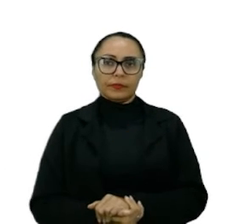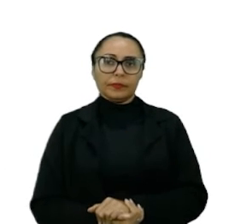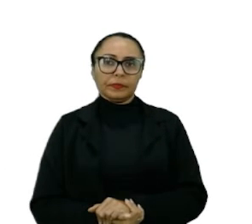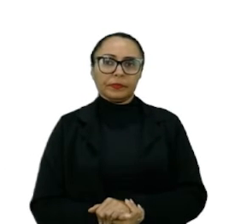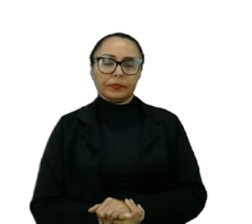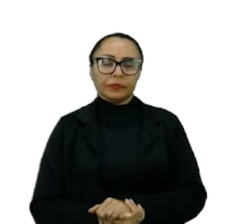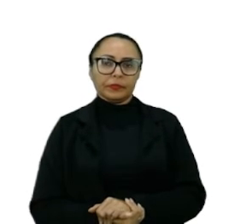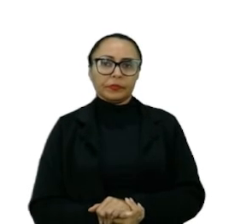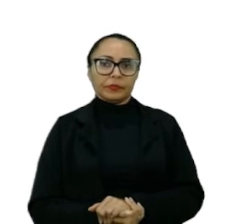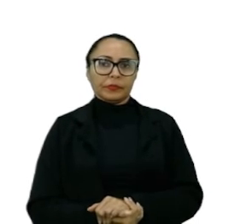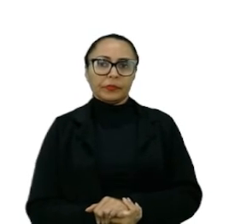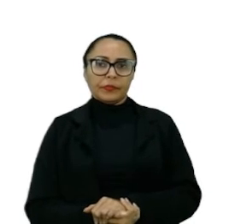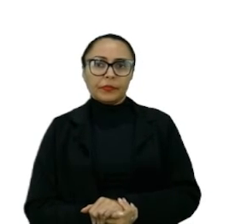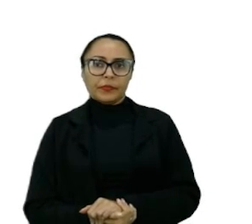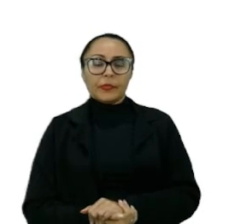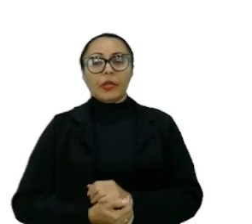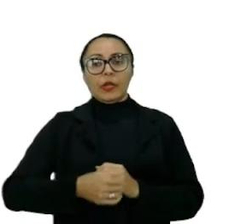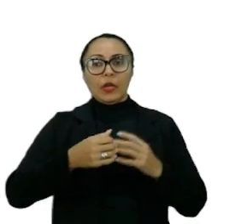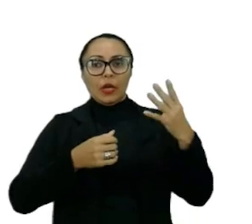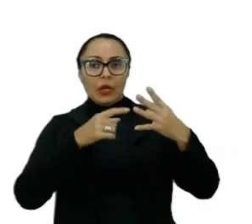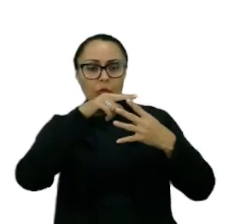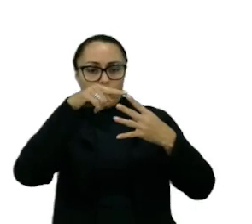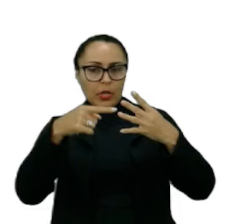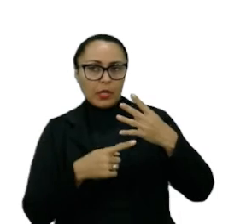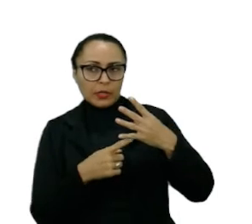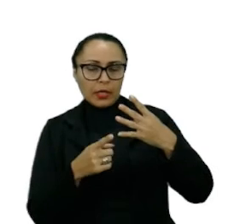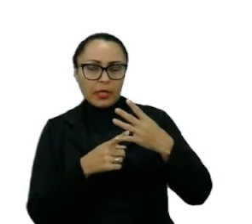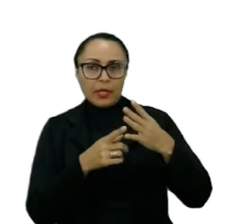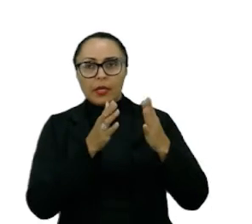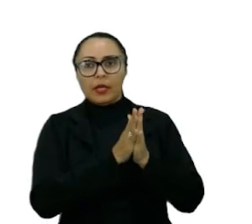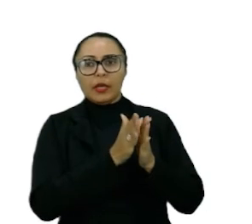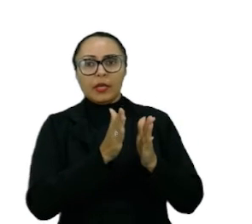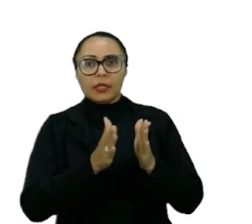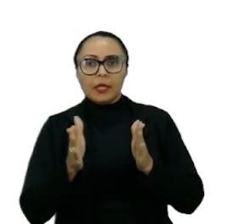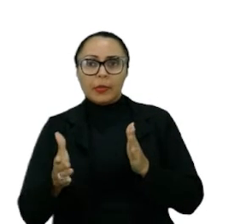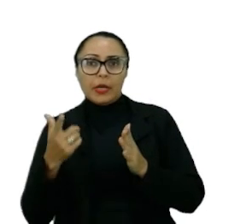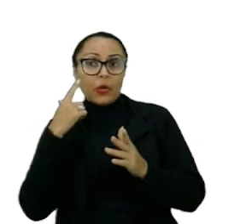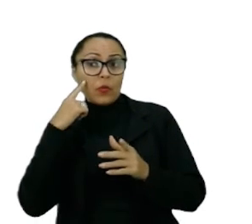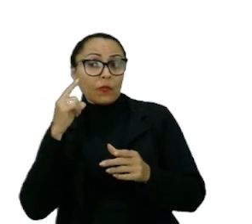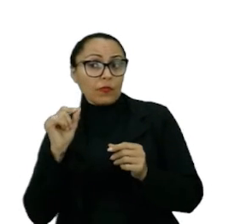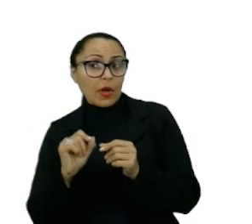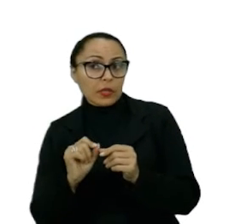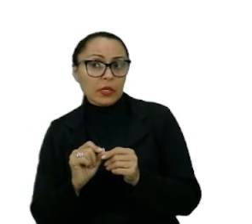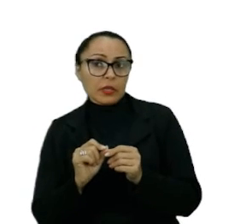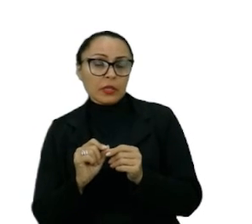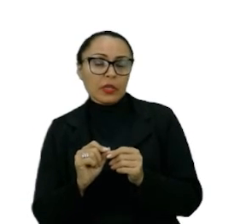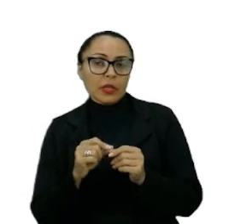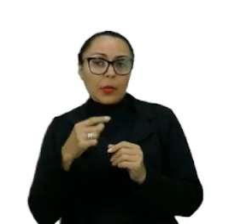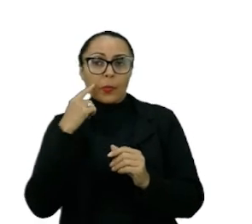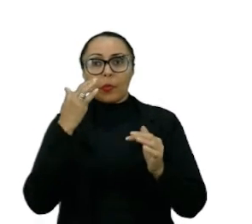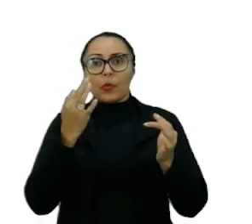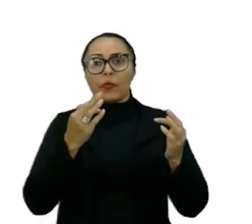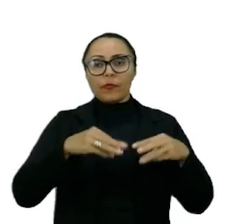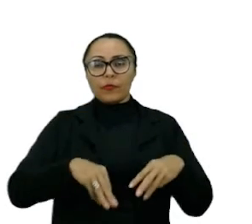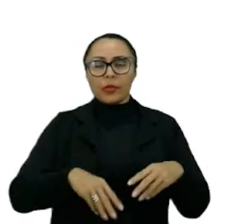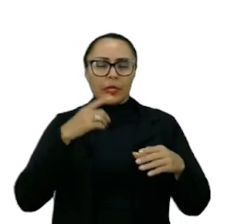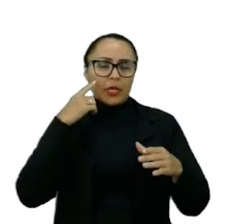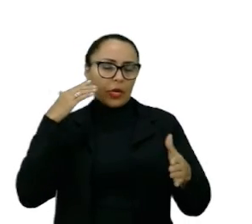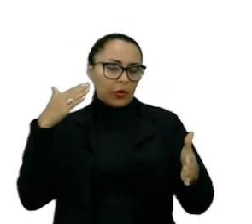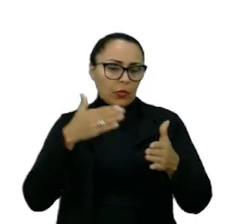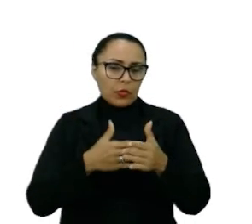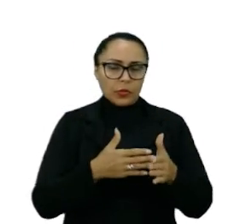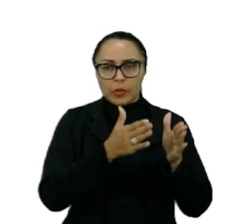A quarta etapa é o agir. Por fim, essa última etapa